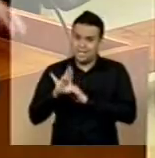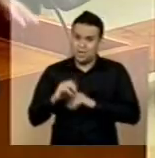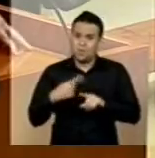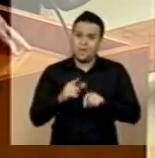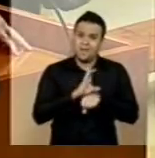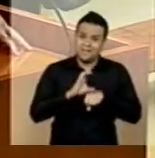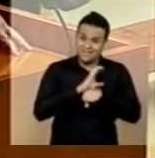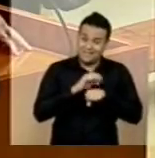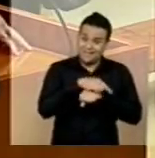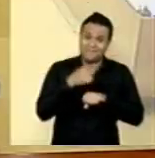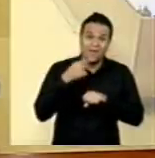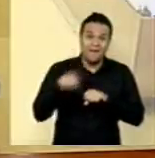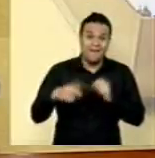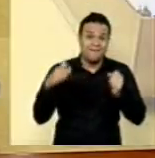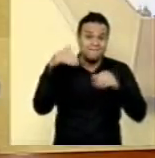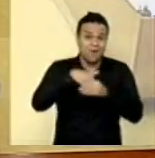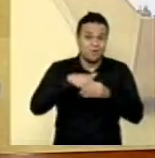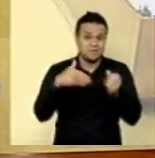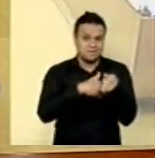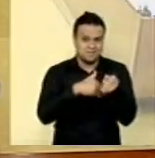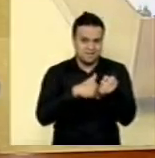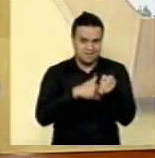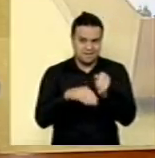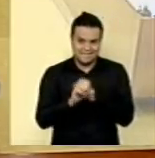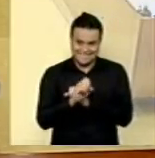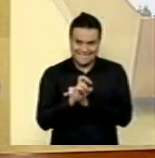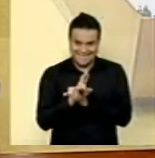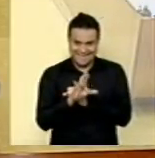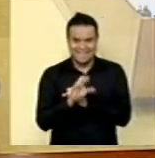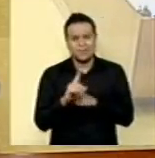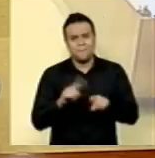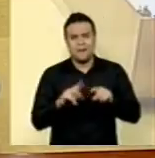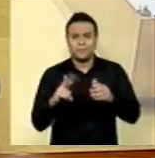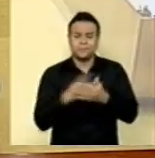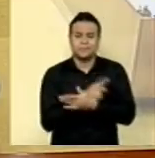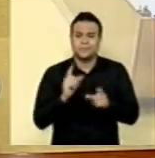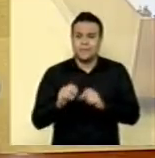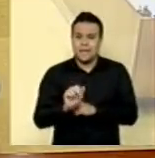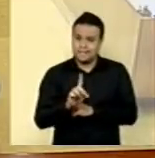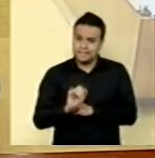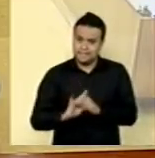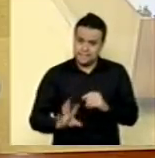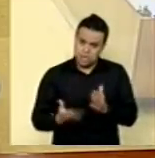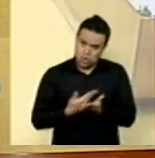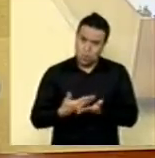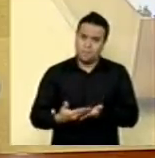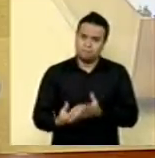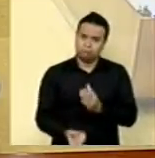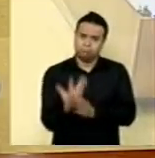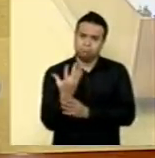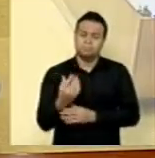determinava por voto secreto. Muito bem, isso gerou uma ação direta de inconstitucionalidade